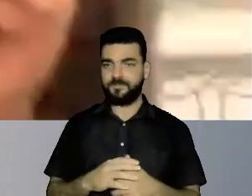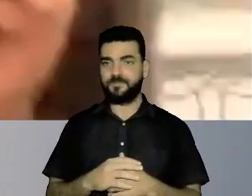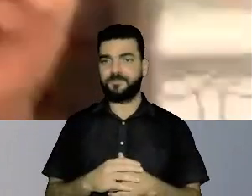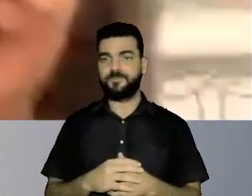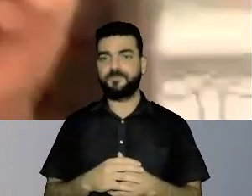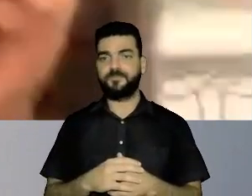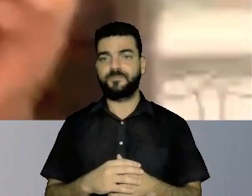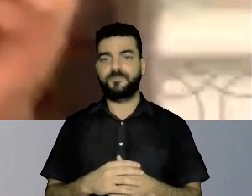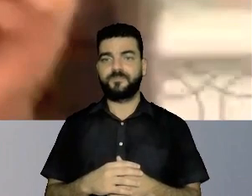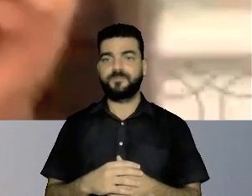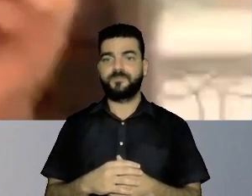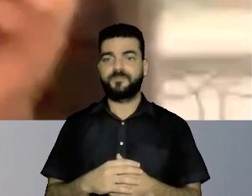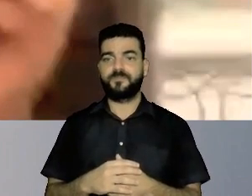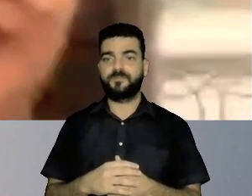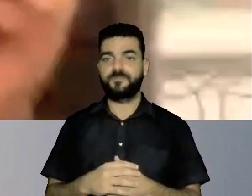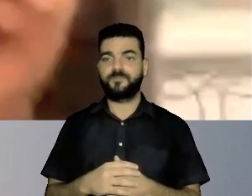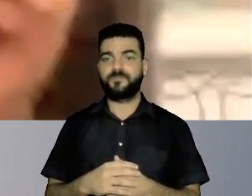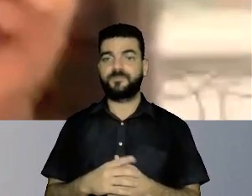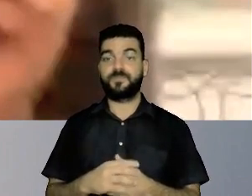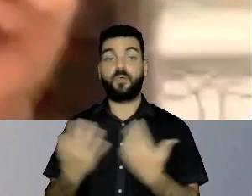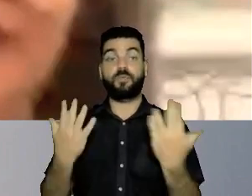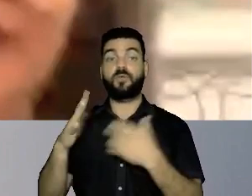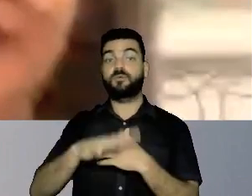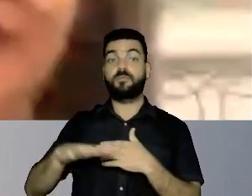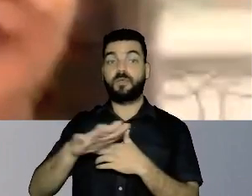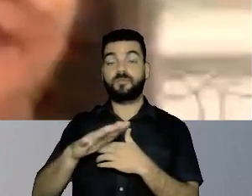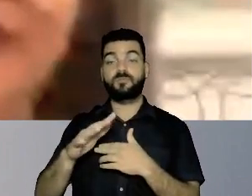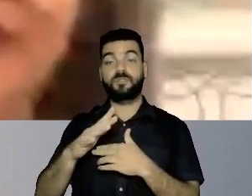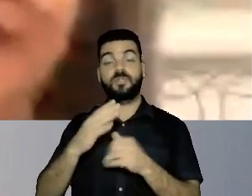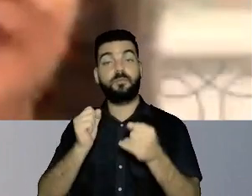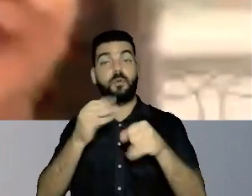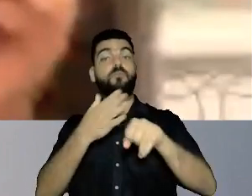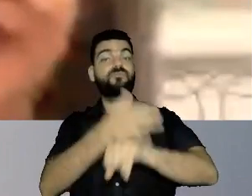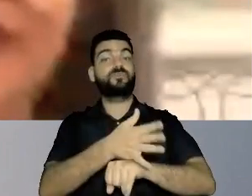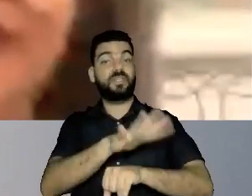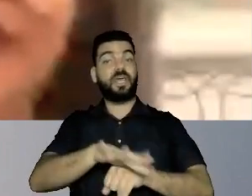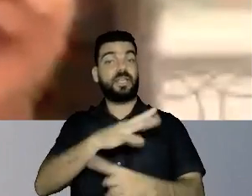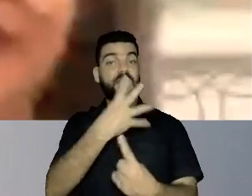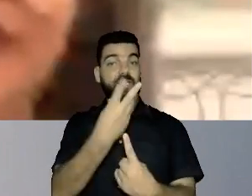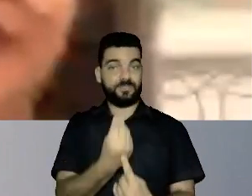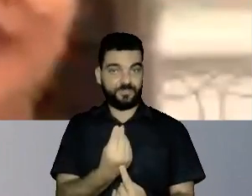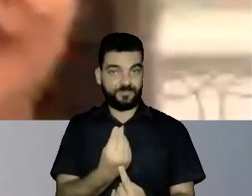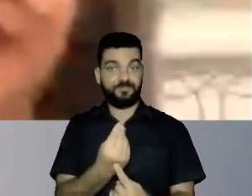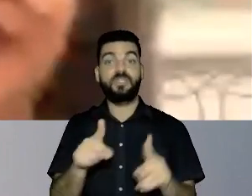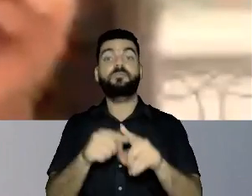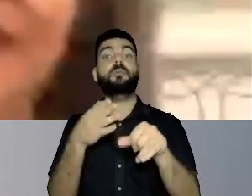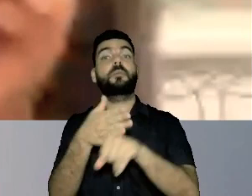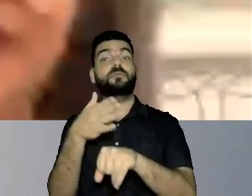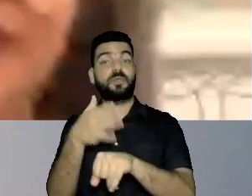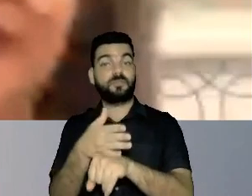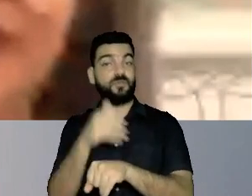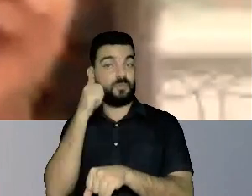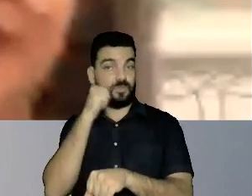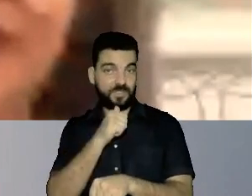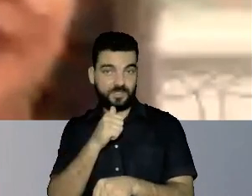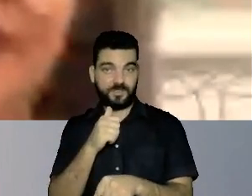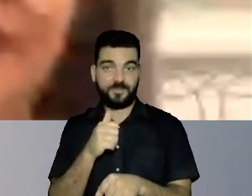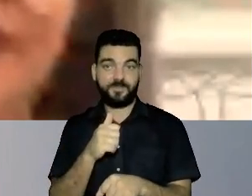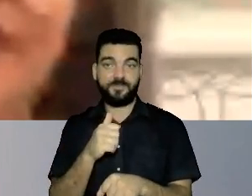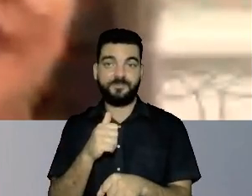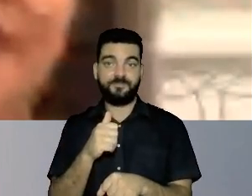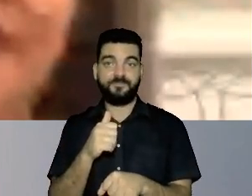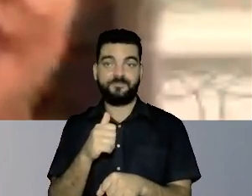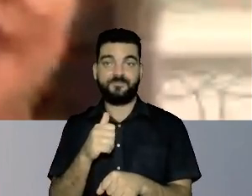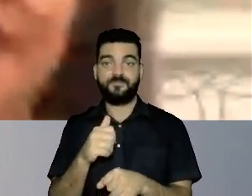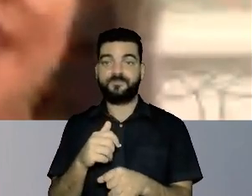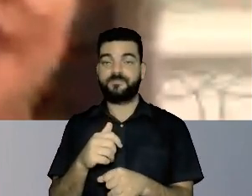né? Só para citar um último exemplo, que aí eu deixo para vocês pensarem, né? Justamente sobre essa questão